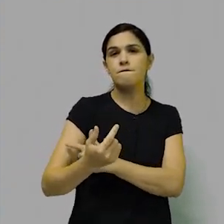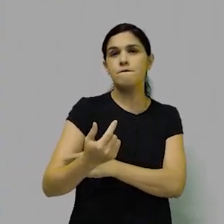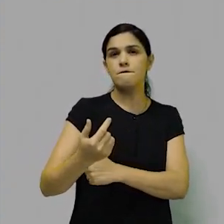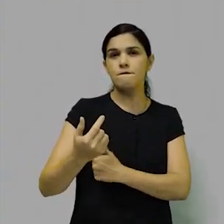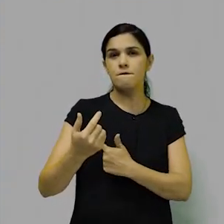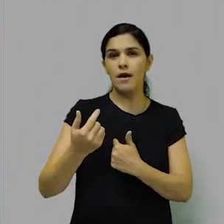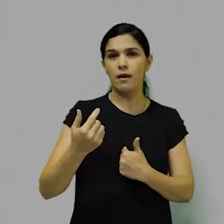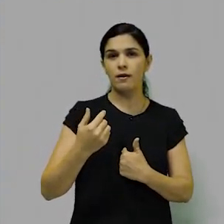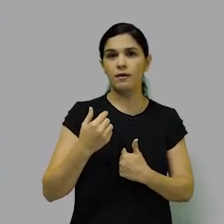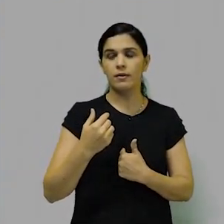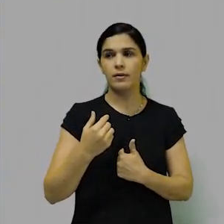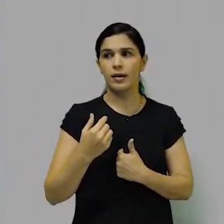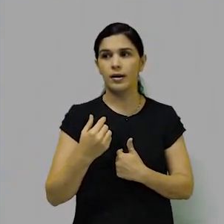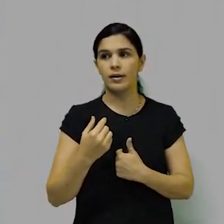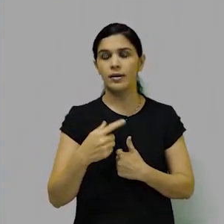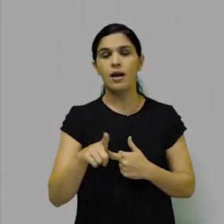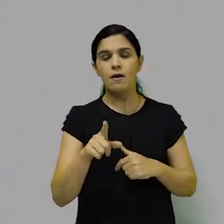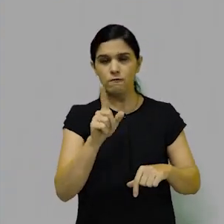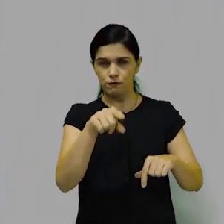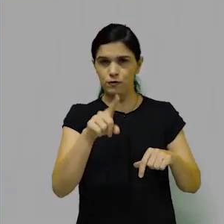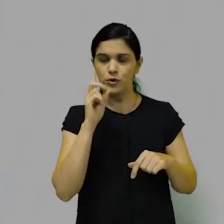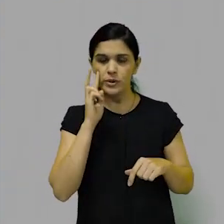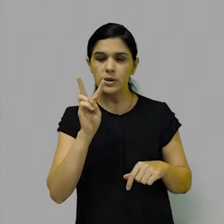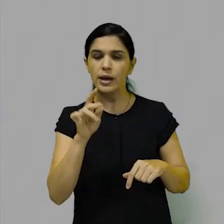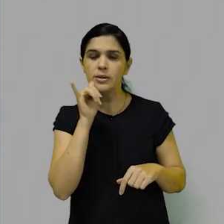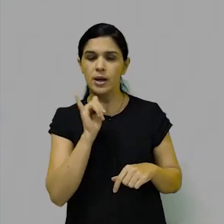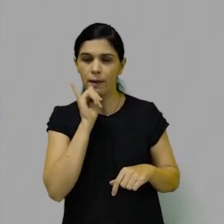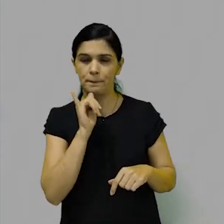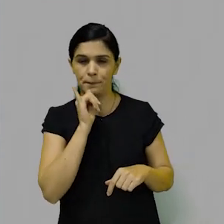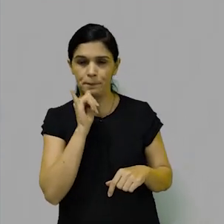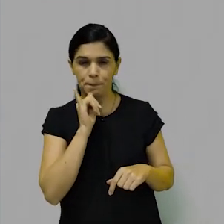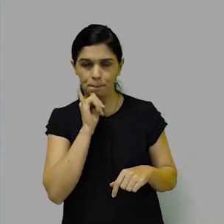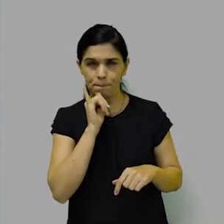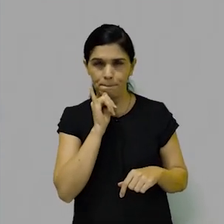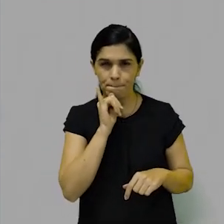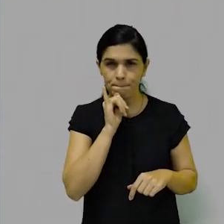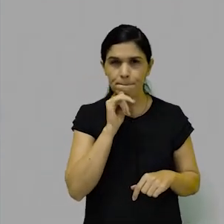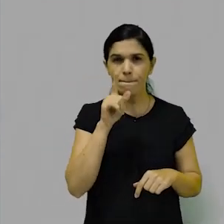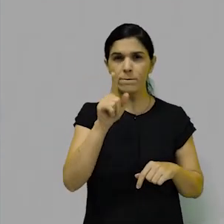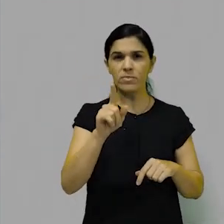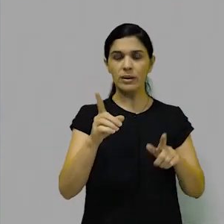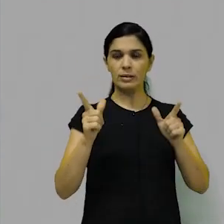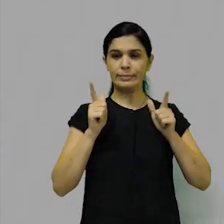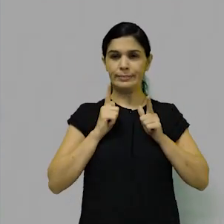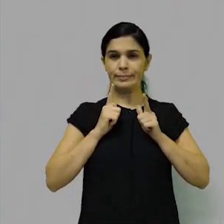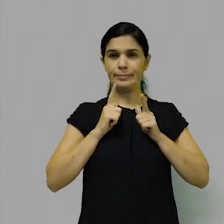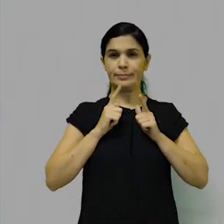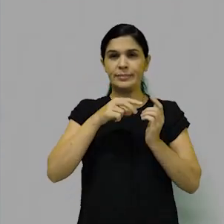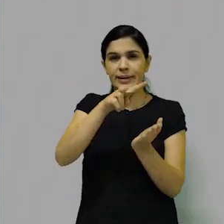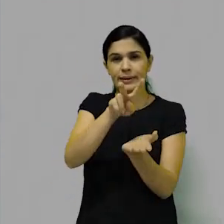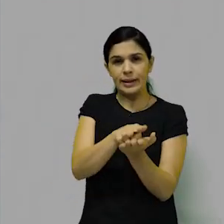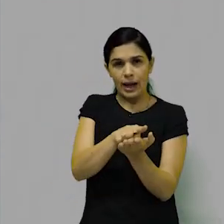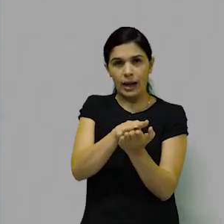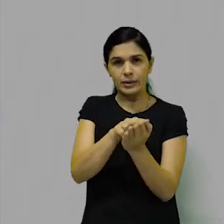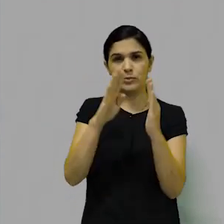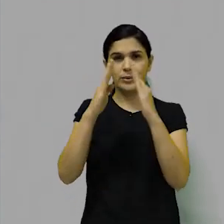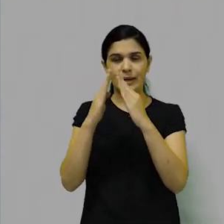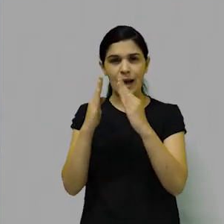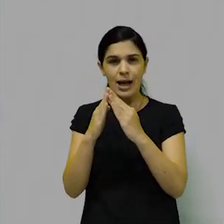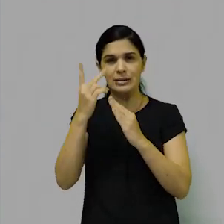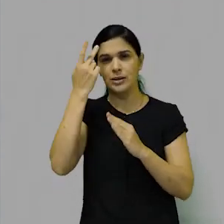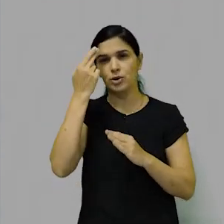Tá aqui, ó, você está deitadinho em casa aí, coloca o indicador bem aqui na região do pulso, ou então aqui, ó, você vai